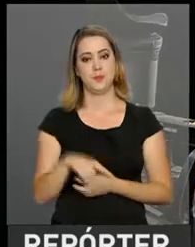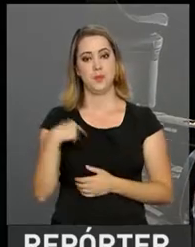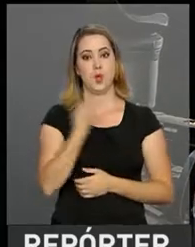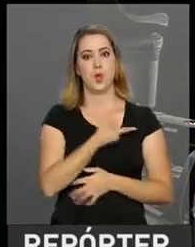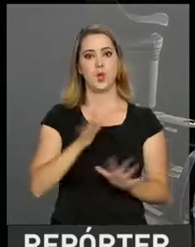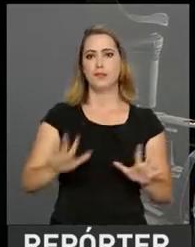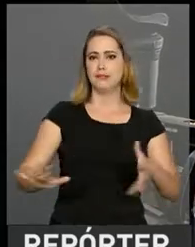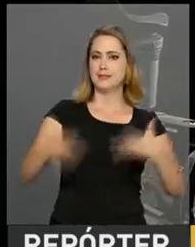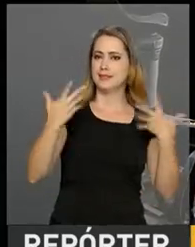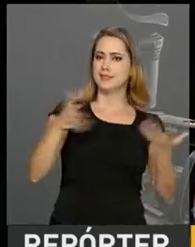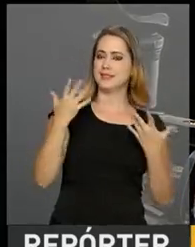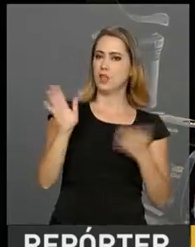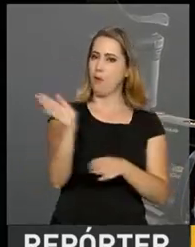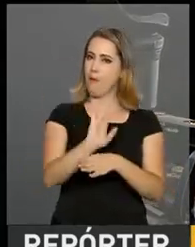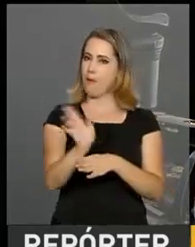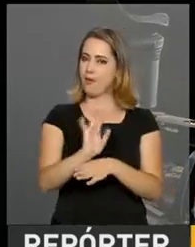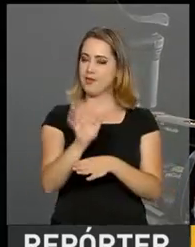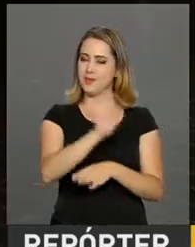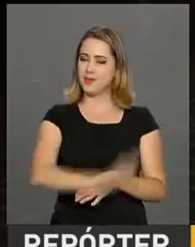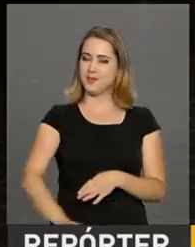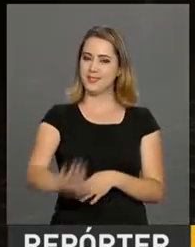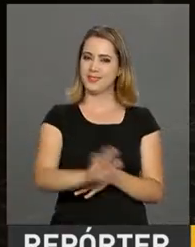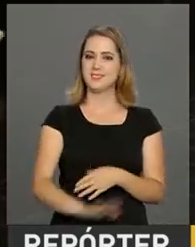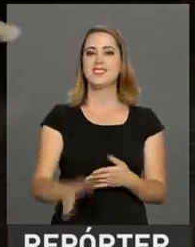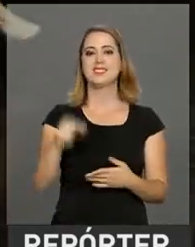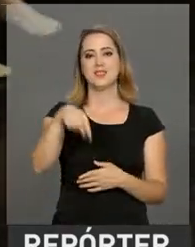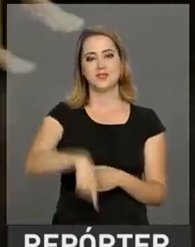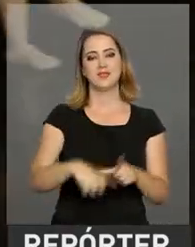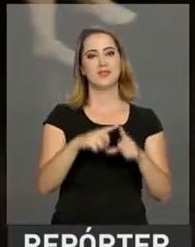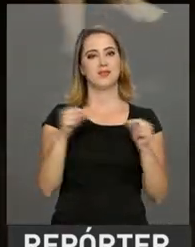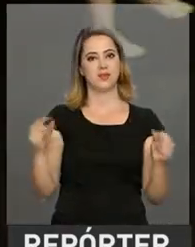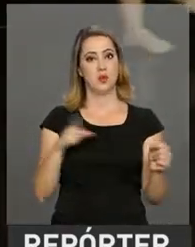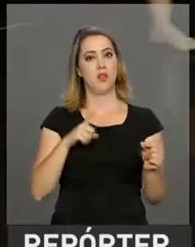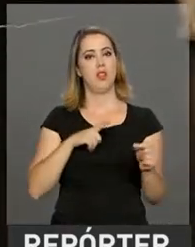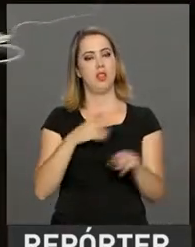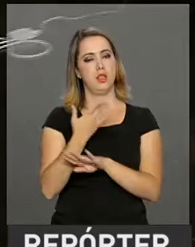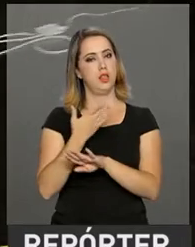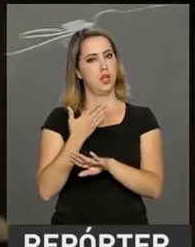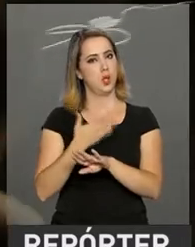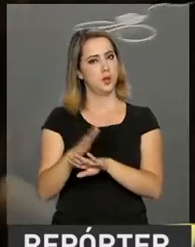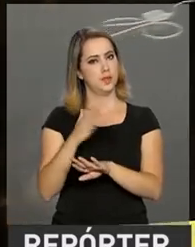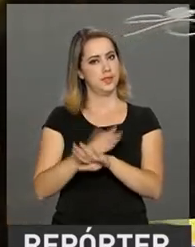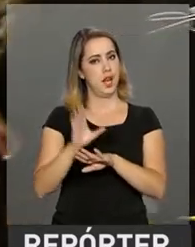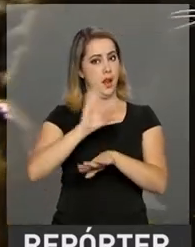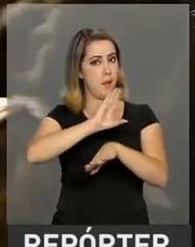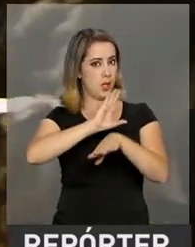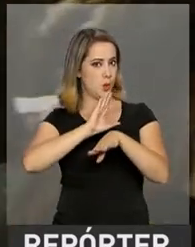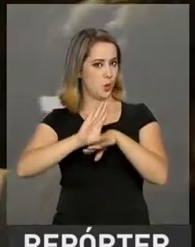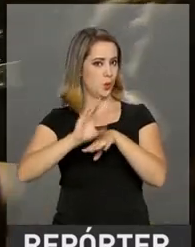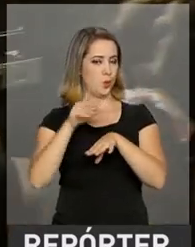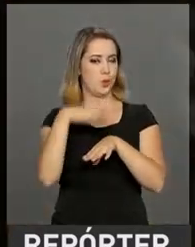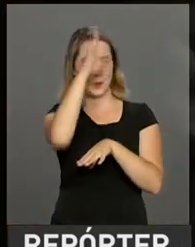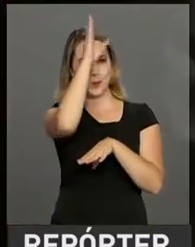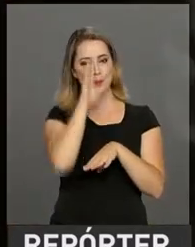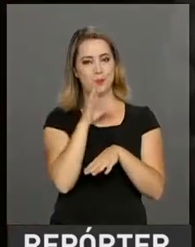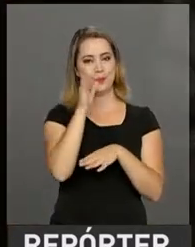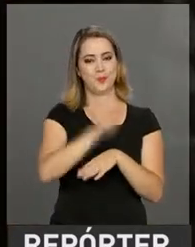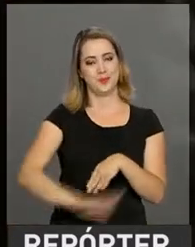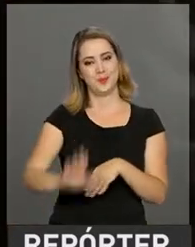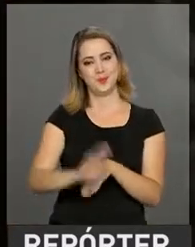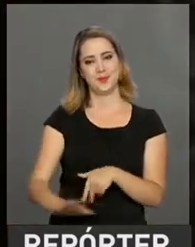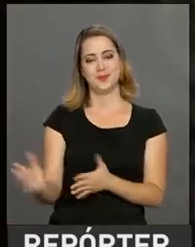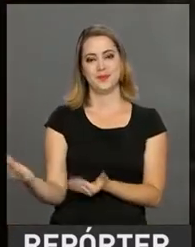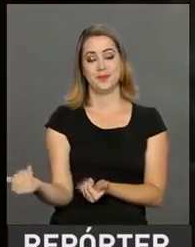filme com os pequenos cineastas aqui de Brasília. Além de oficinas gratuitas de cinema para crianças e adolescentes, cerca